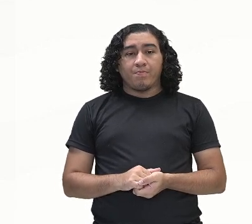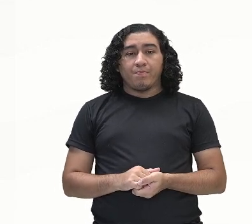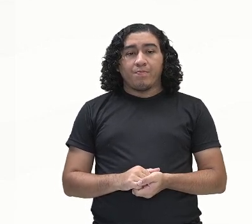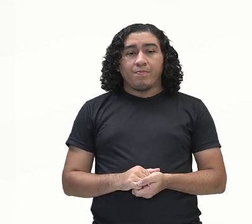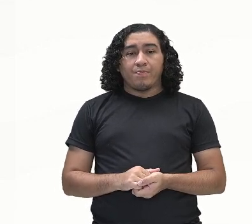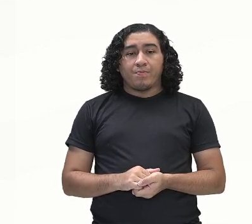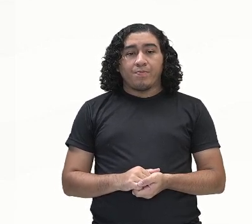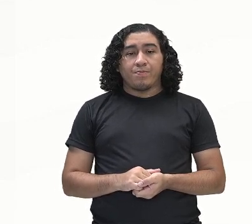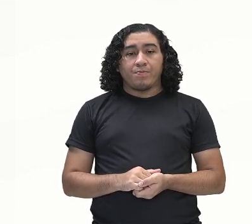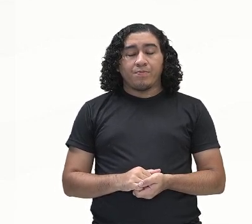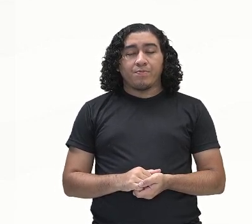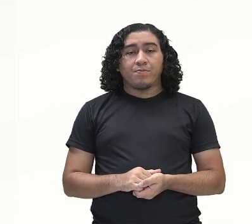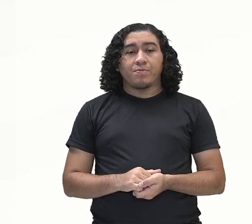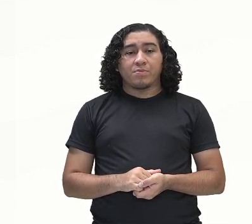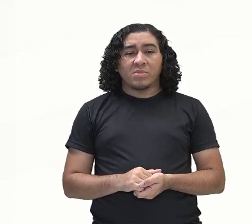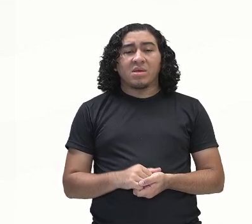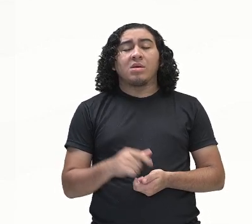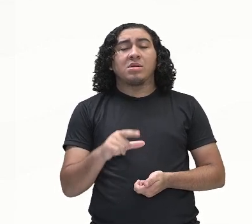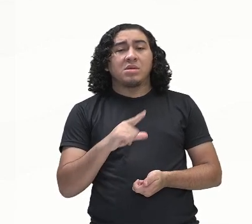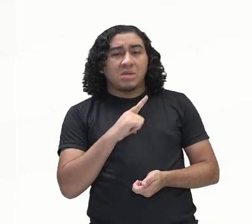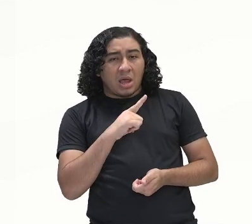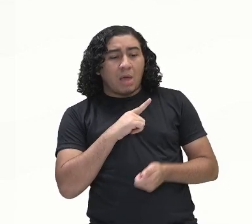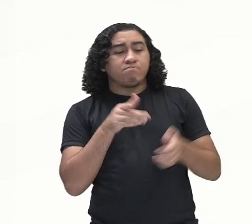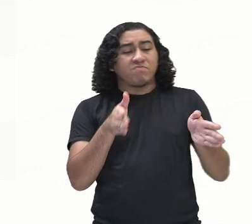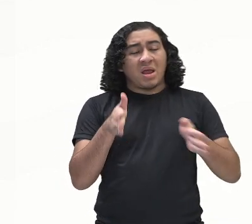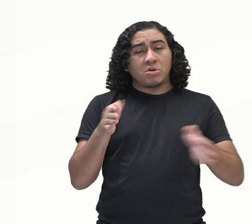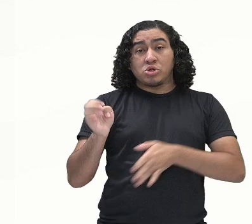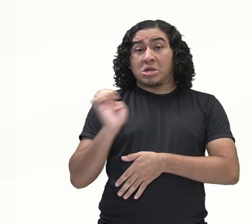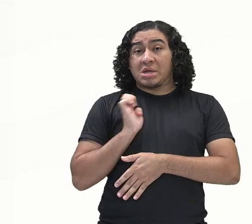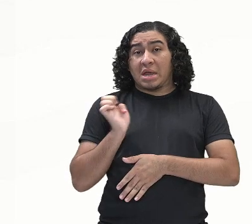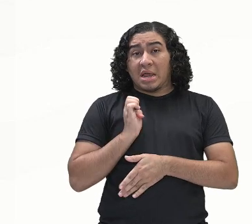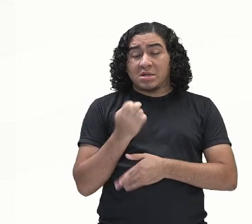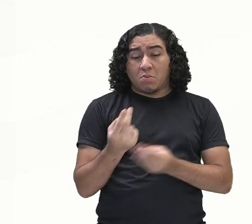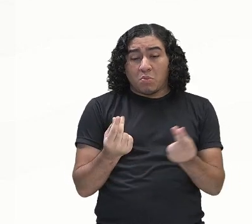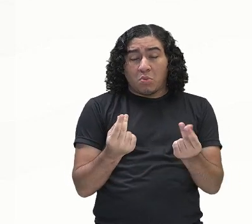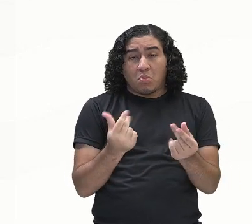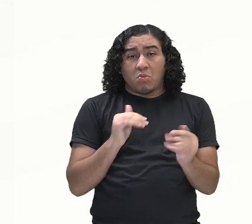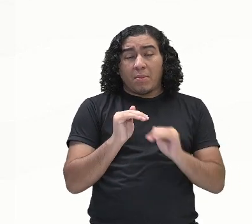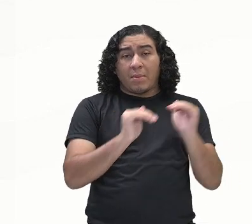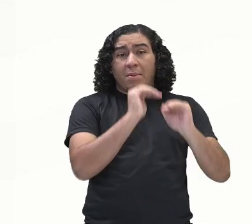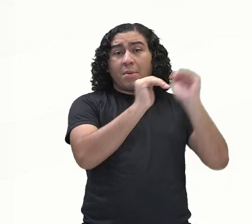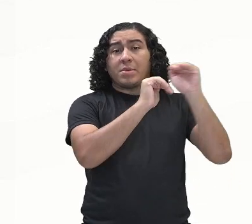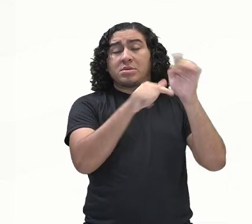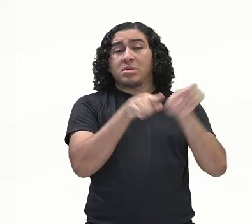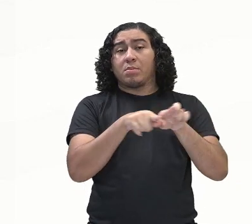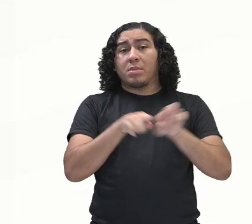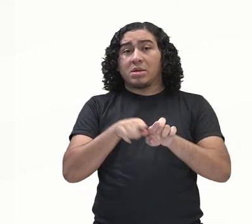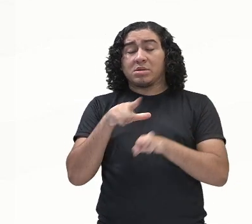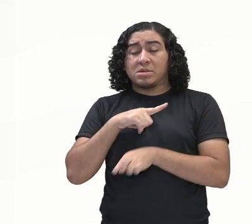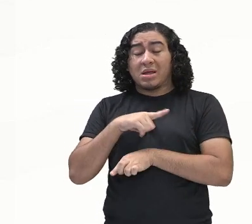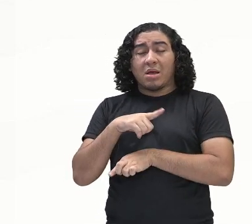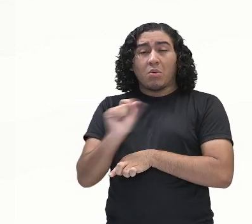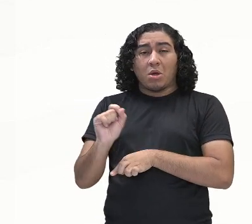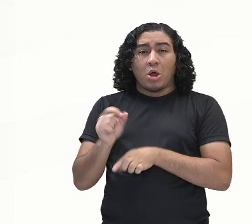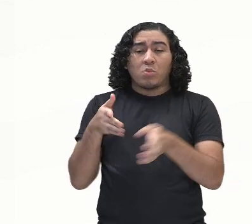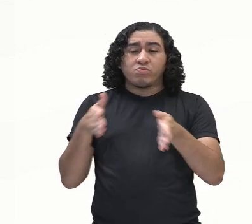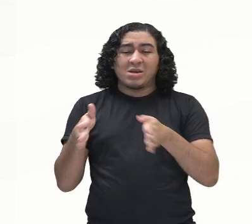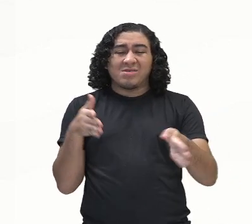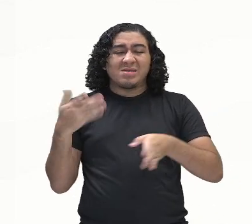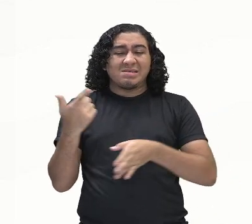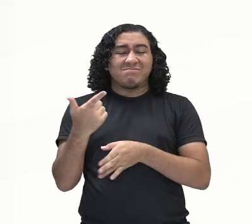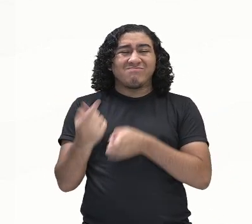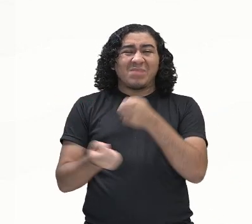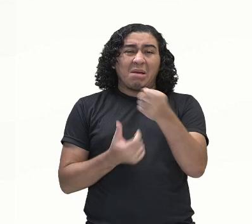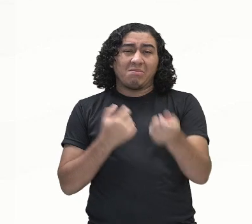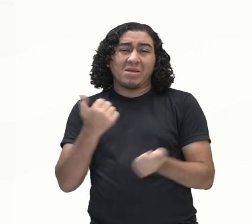tanto de prosperidade, né, ali de riqueza, de crescimento, e também de estagnação, que a gente vai observar essa estagnação